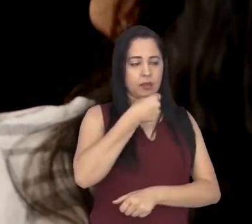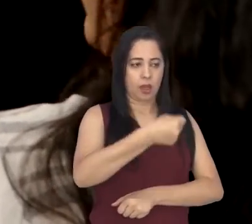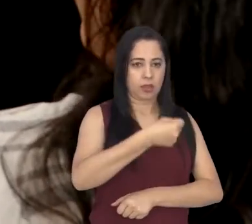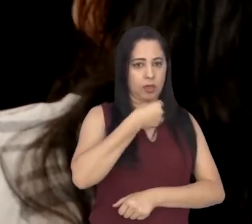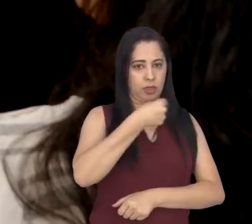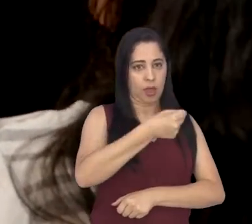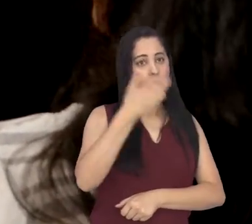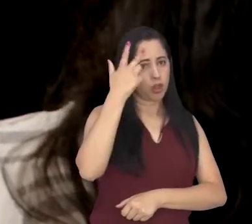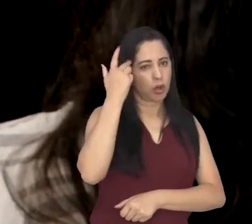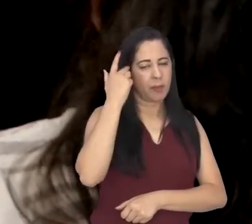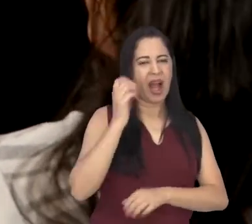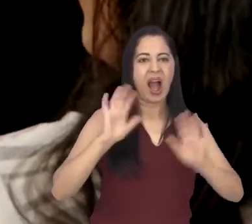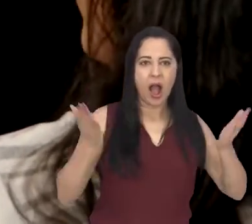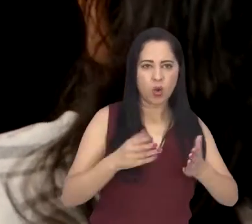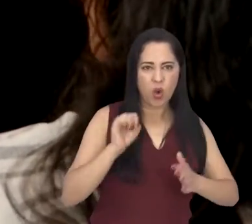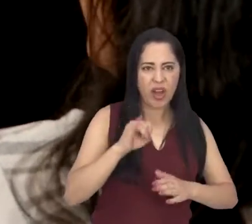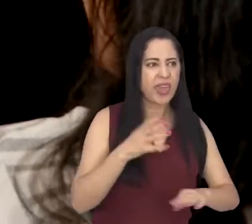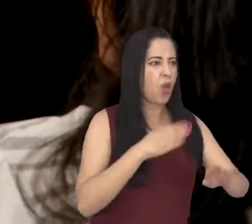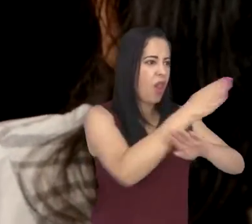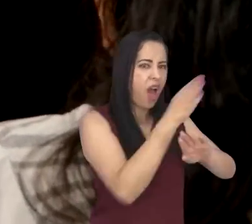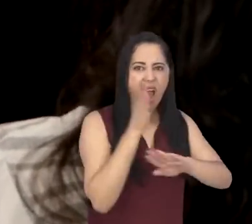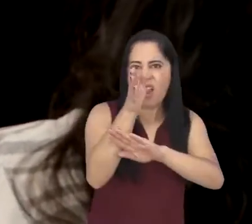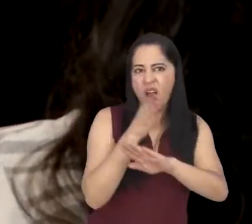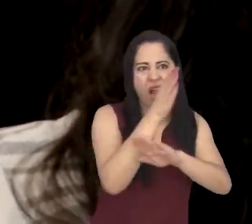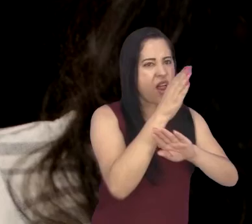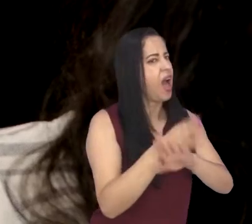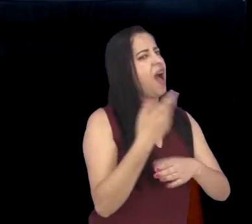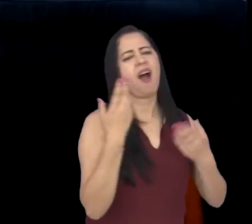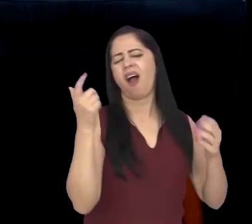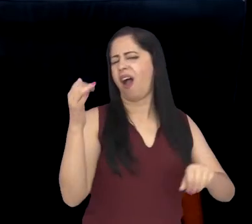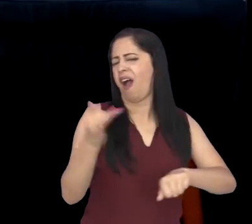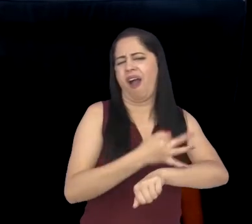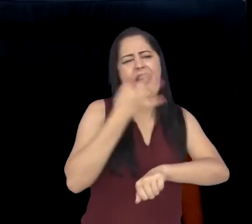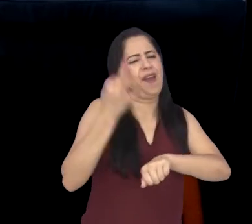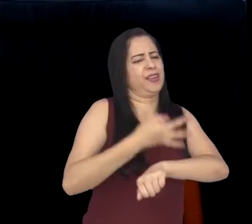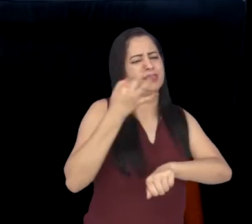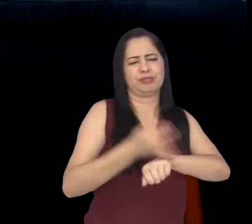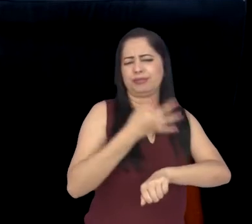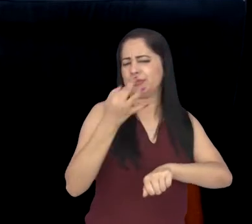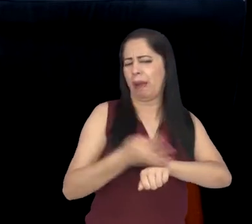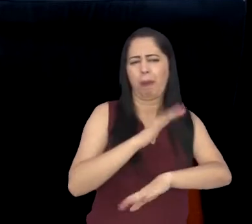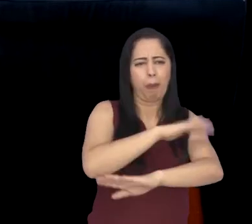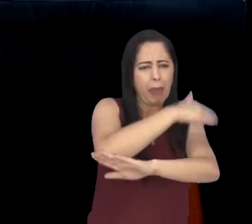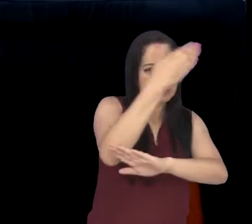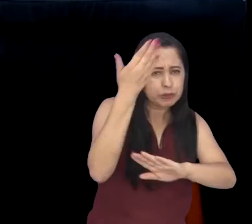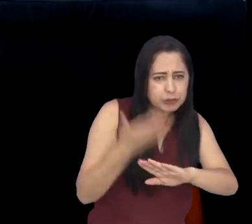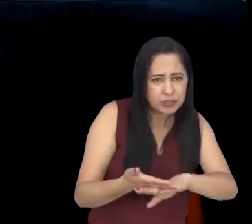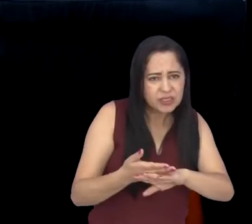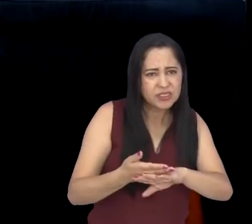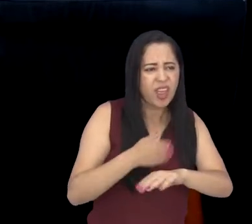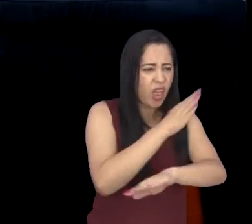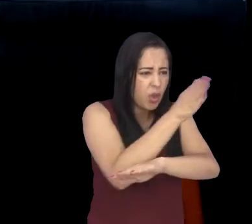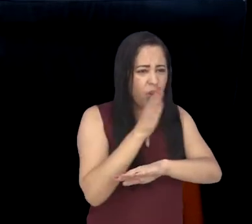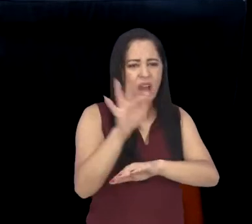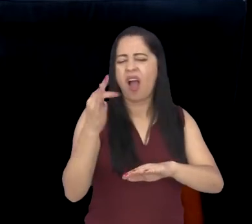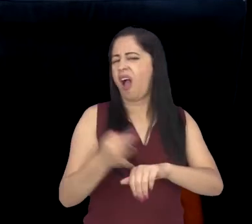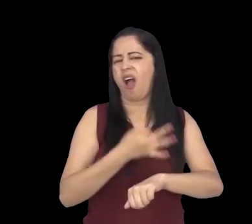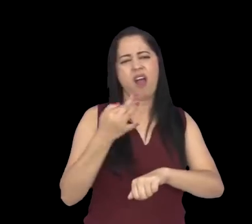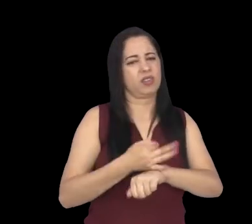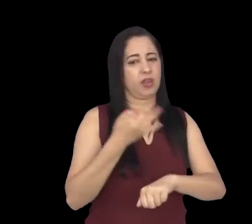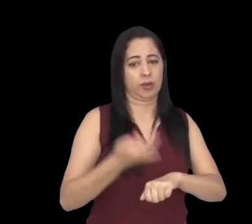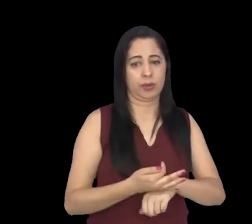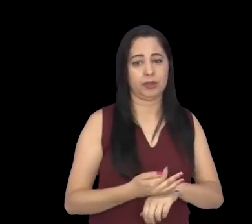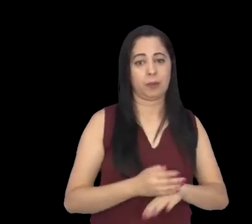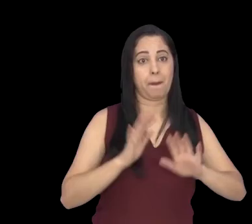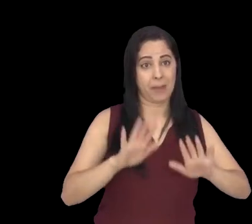só ficar trabalhando dentro do estúdio o dia inteiro. E você está bem tranquilo, eu gosto de rua, né? eu gosto de... Então, esse aspecto também. Mas, no final,